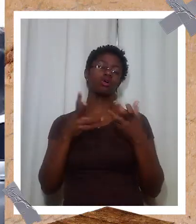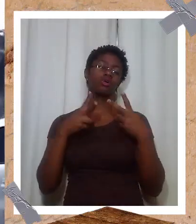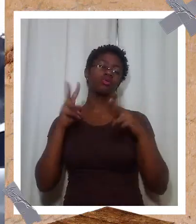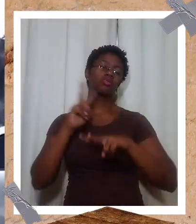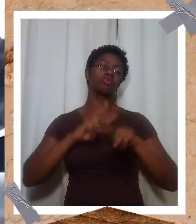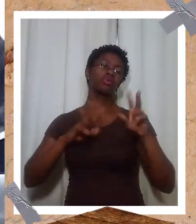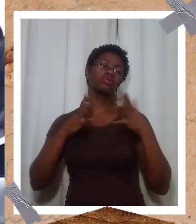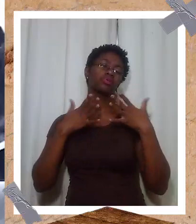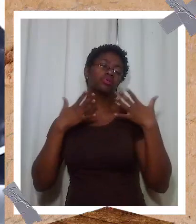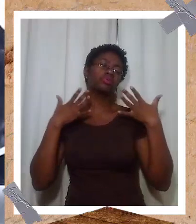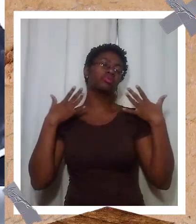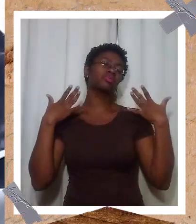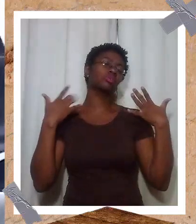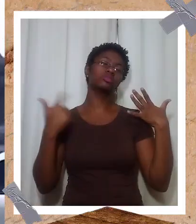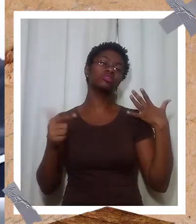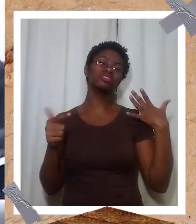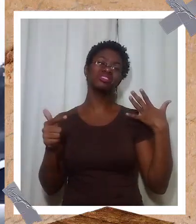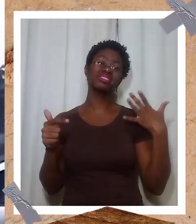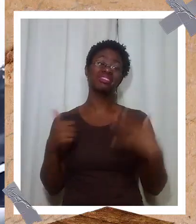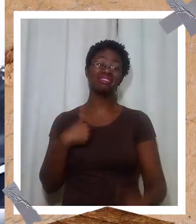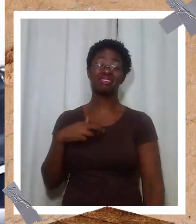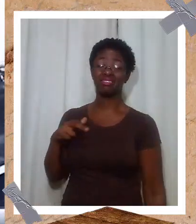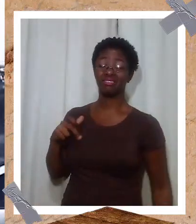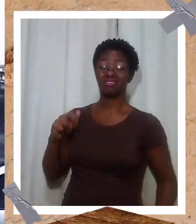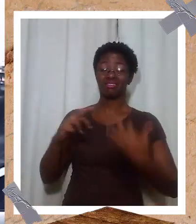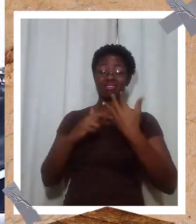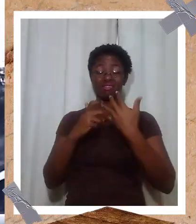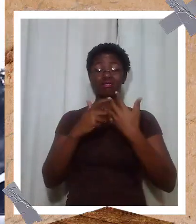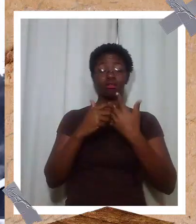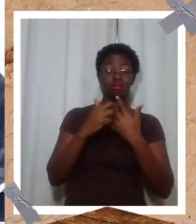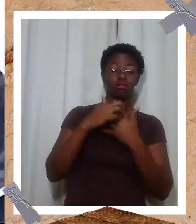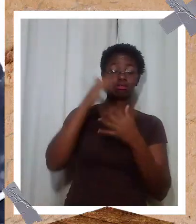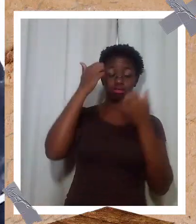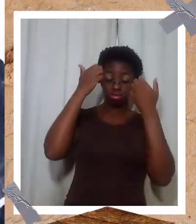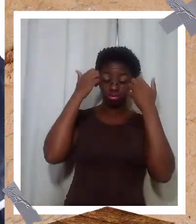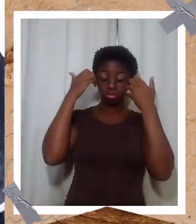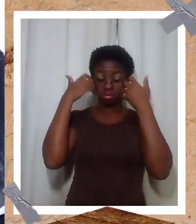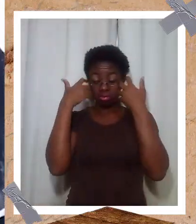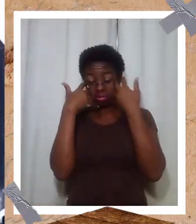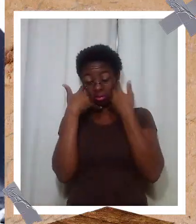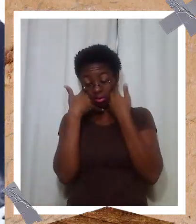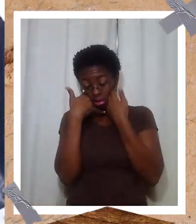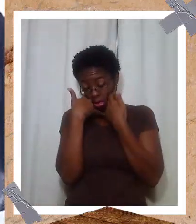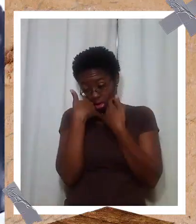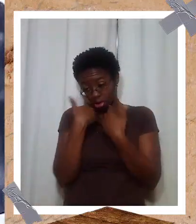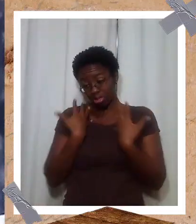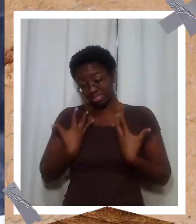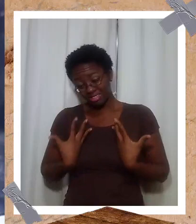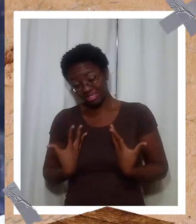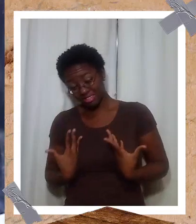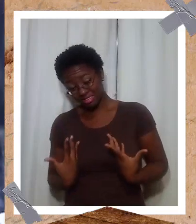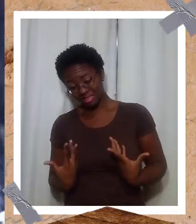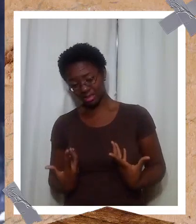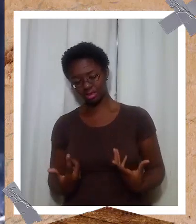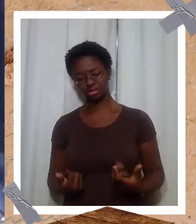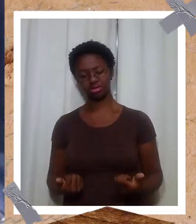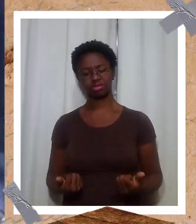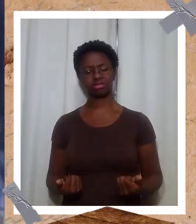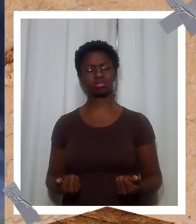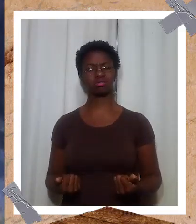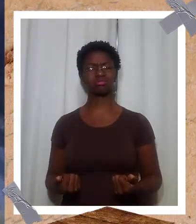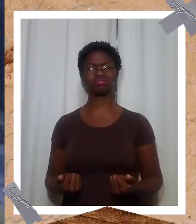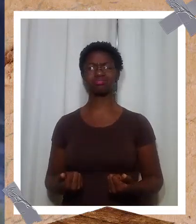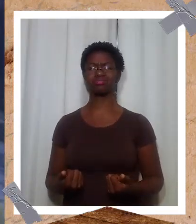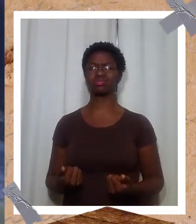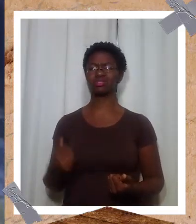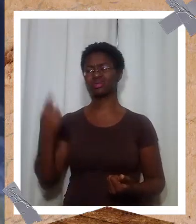de ar ao subirmos os degraus que diariamente nos conduziam a um novo ninho. Não sei quem me disse um dia que voar